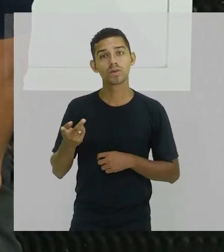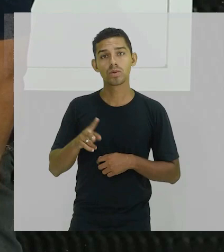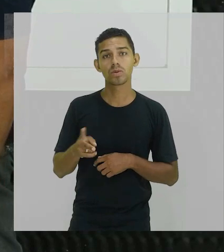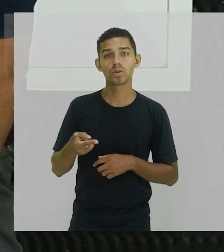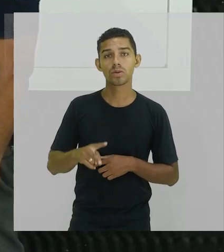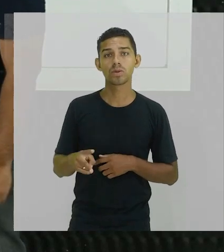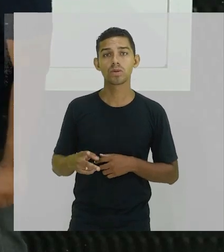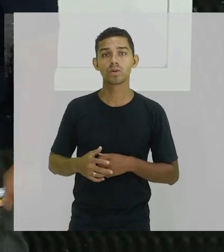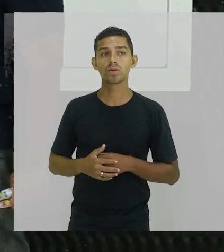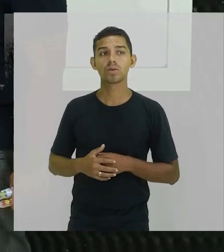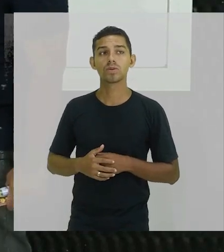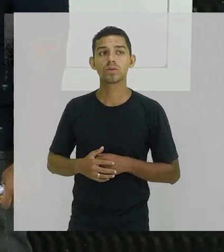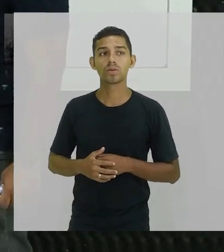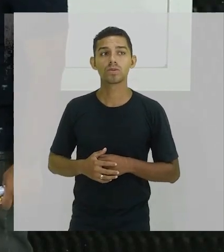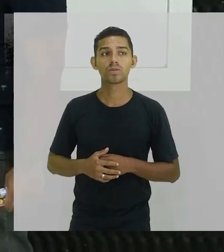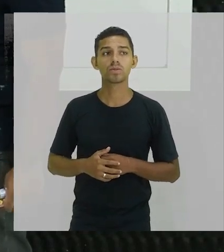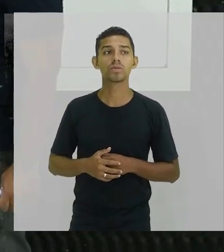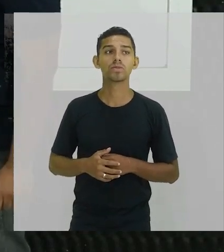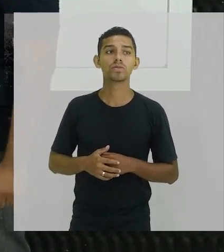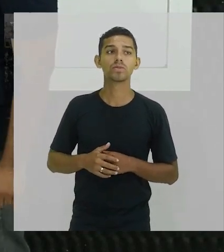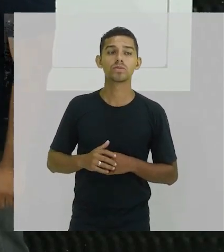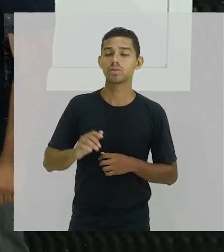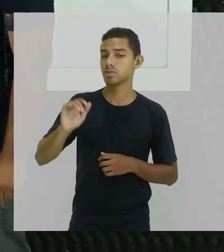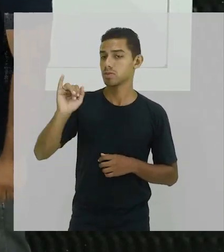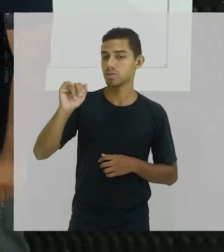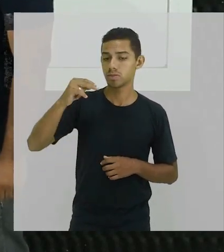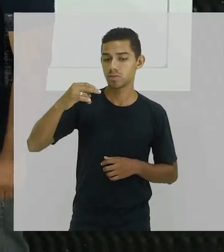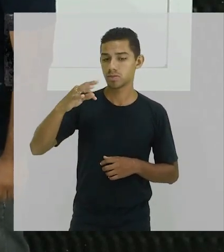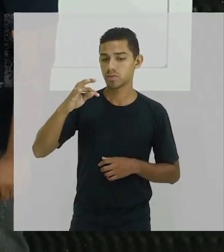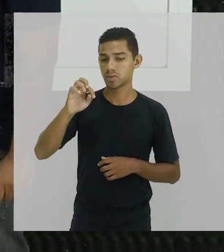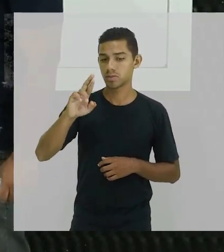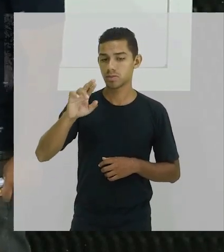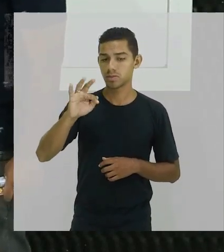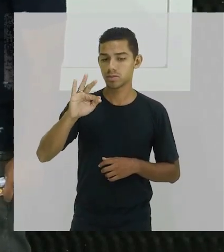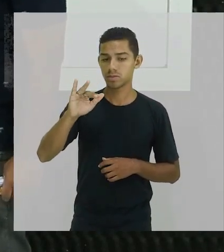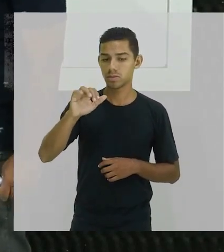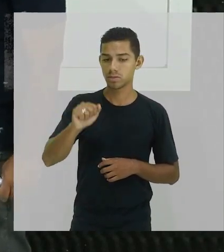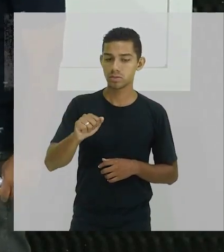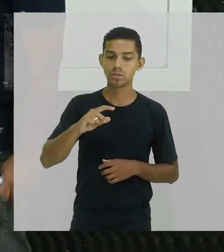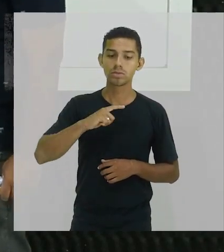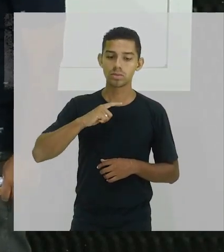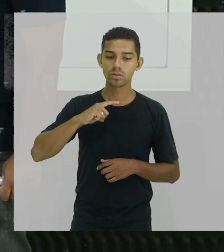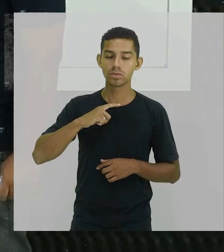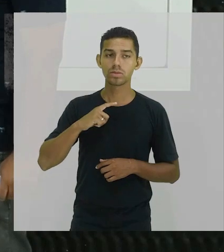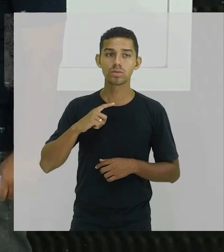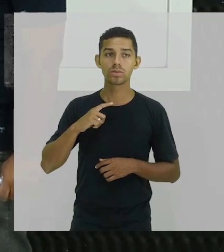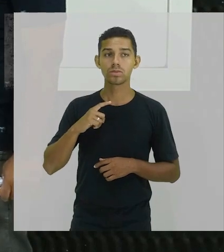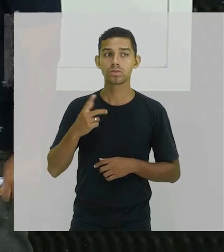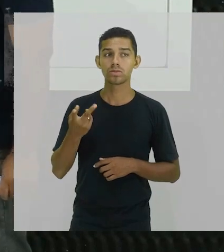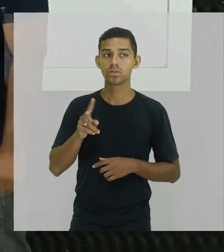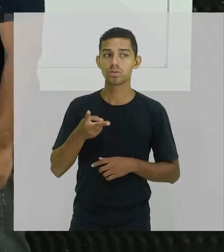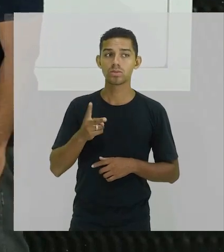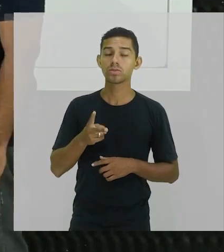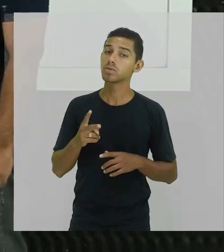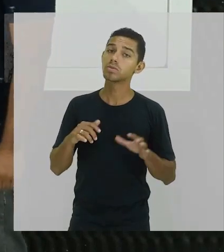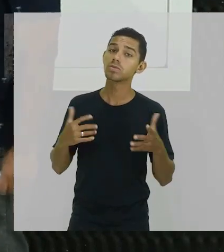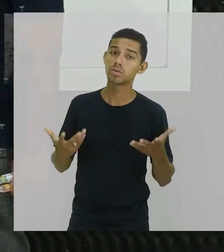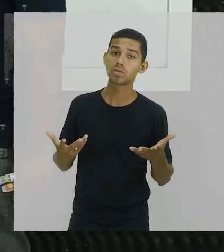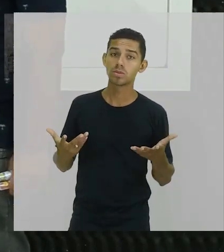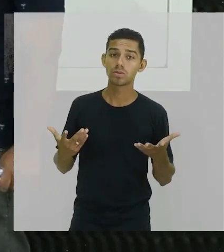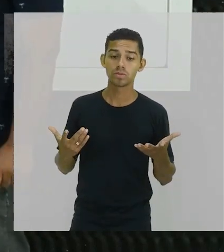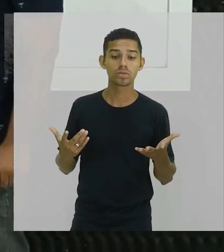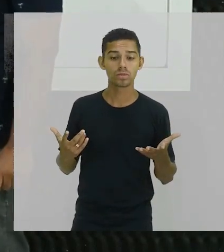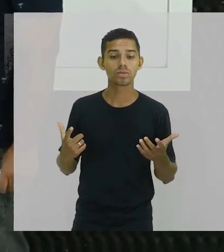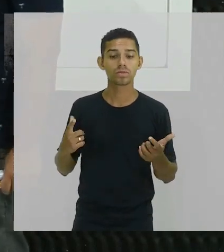duas, elas passem por um processo de interferência e eu tenha a anulação das duas, de ambas, né? Então,